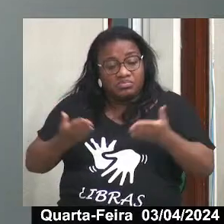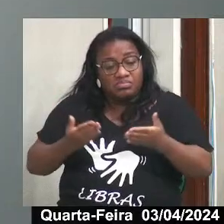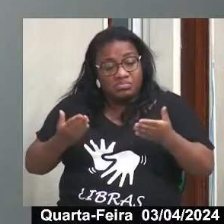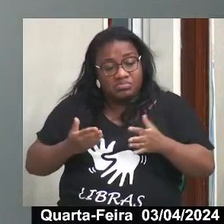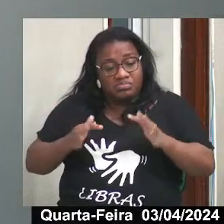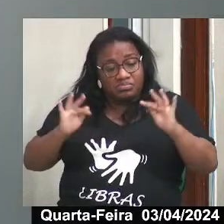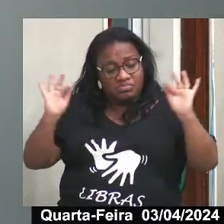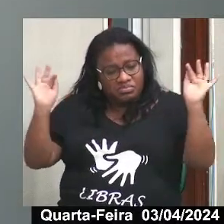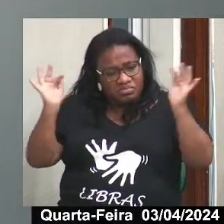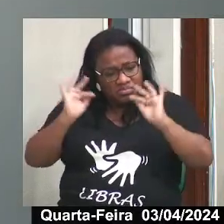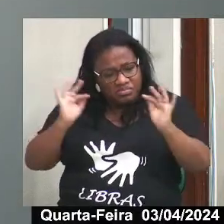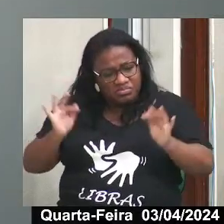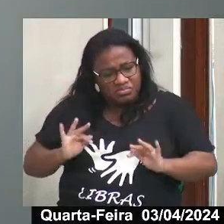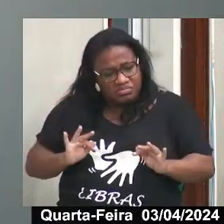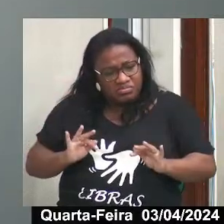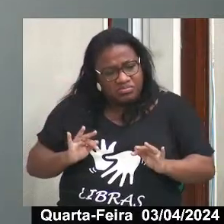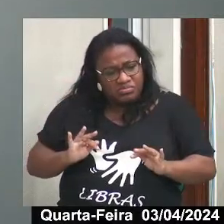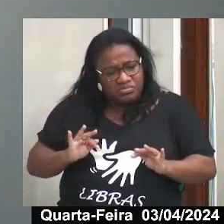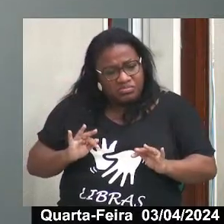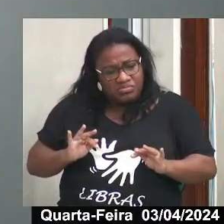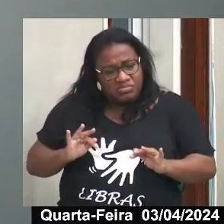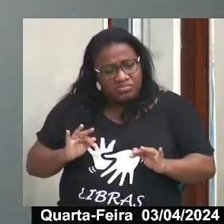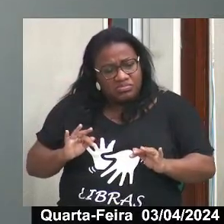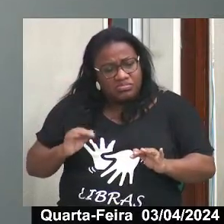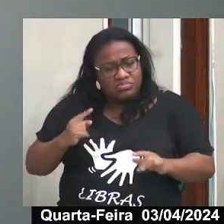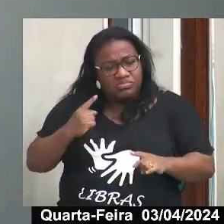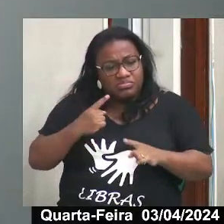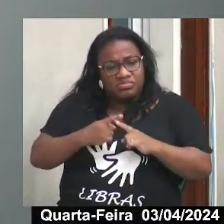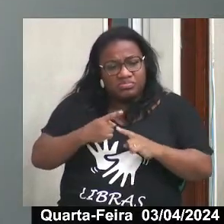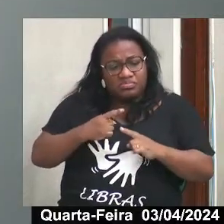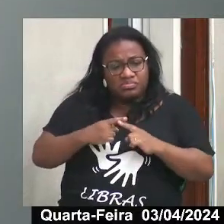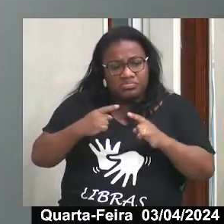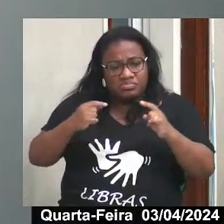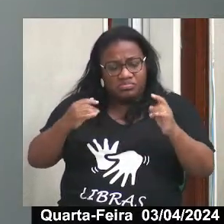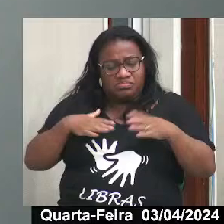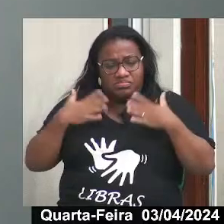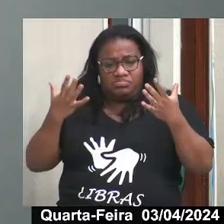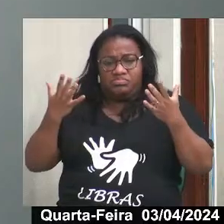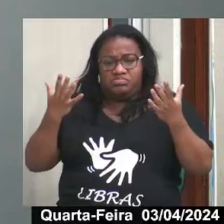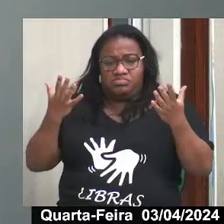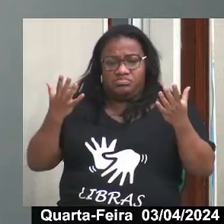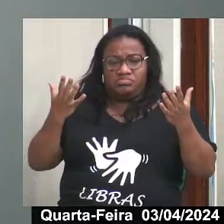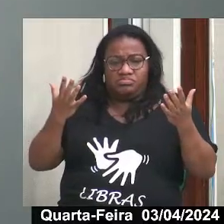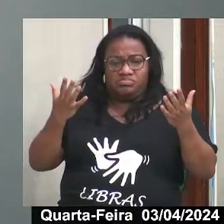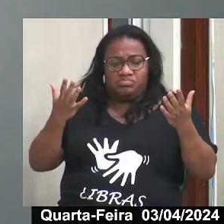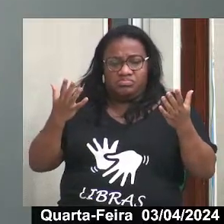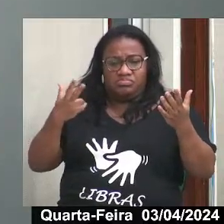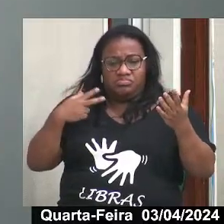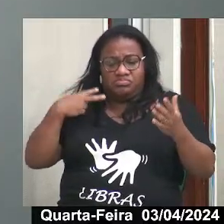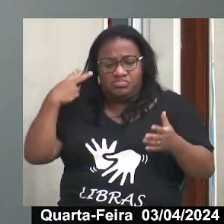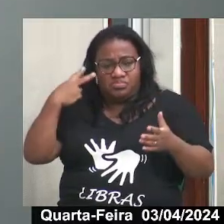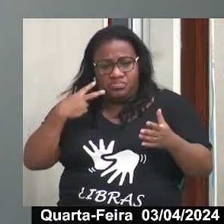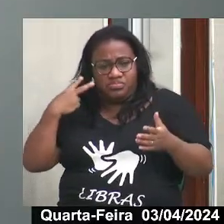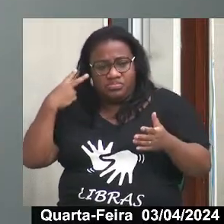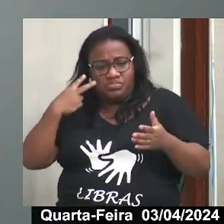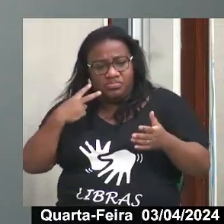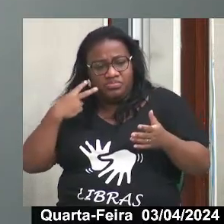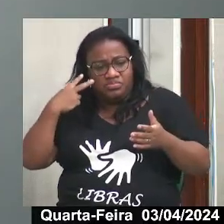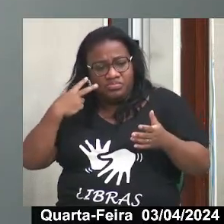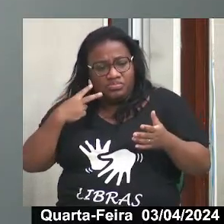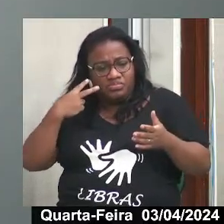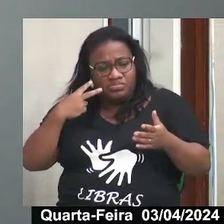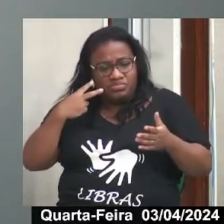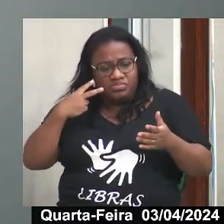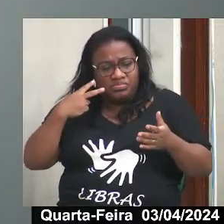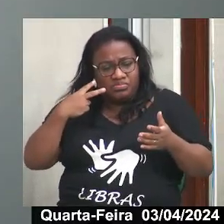Hoje eu fico feliz, porque os senhores terão uma bela e uma grata surpresa de vereadores dessa